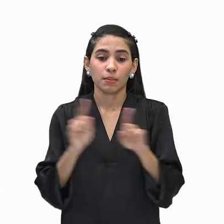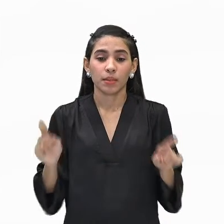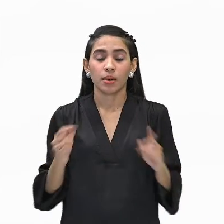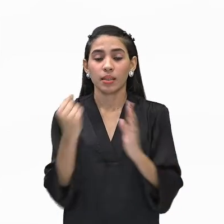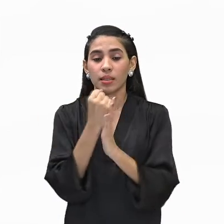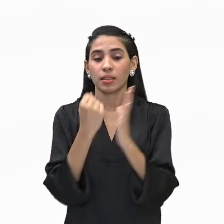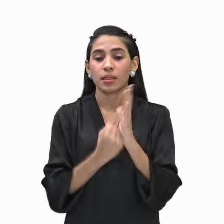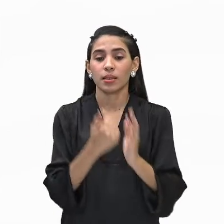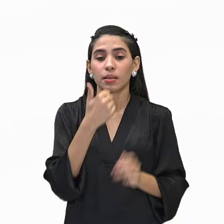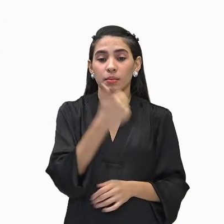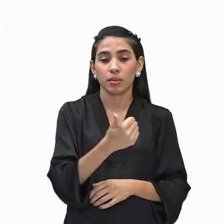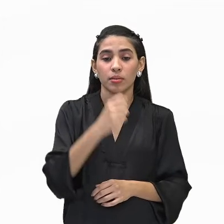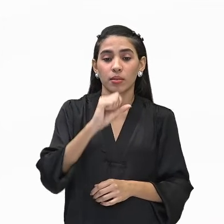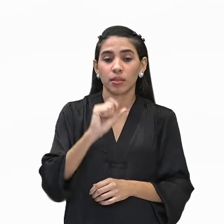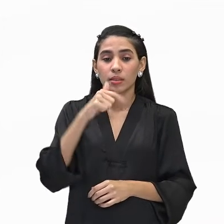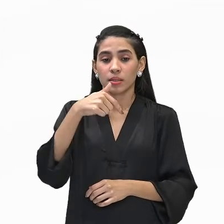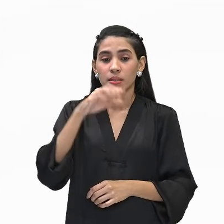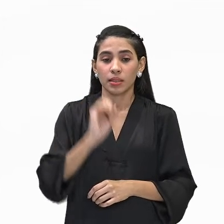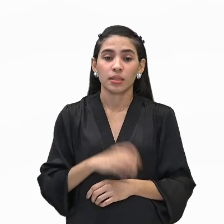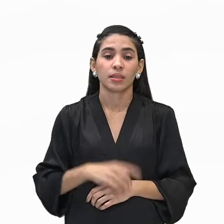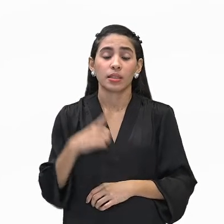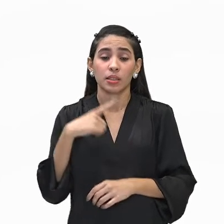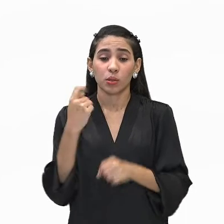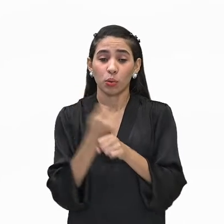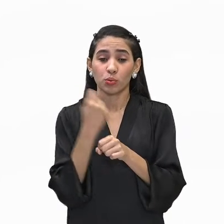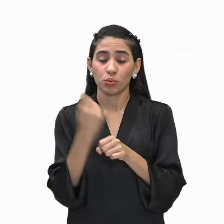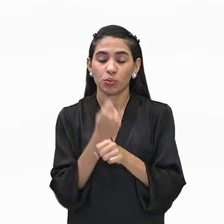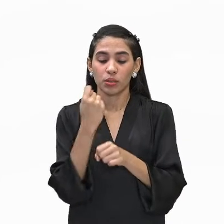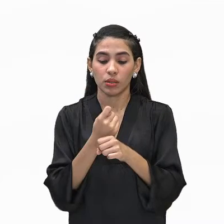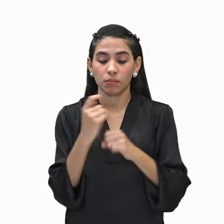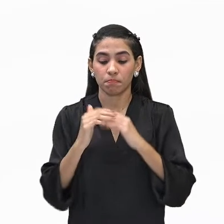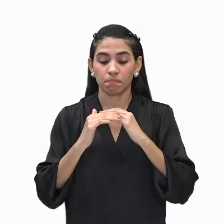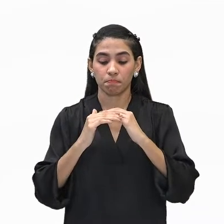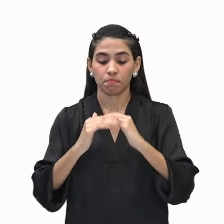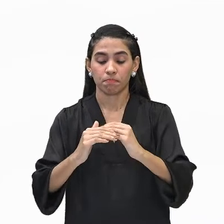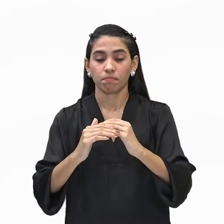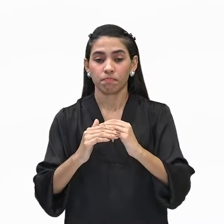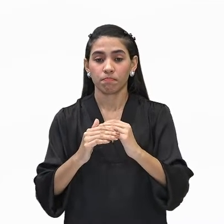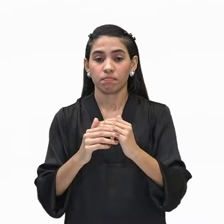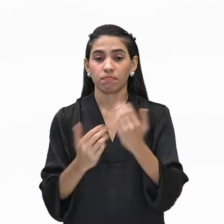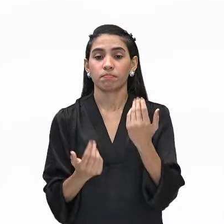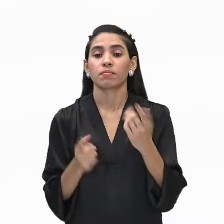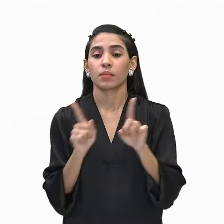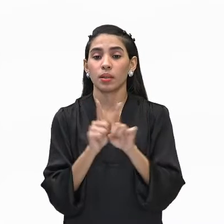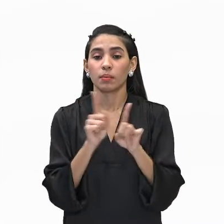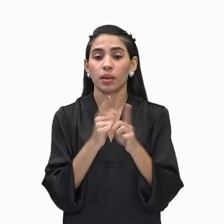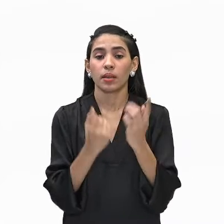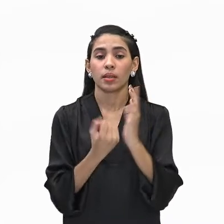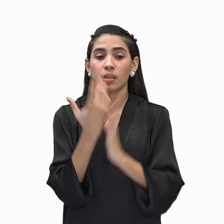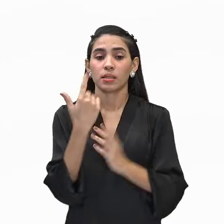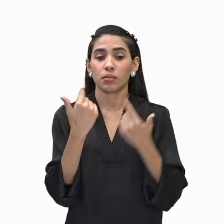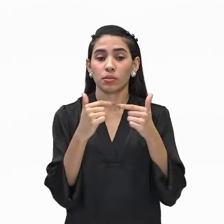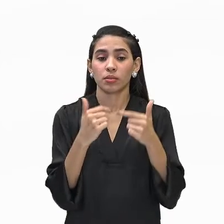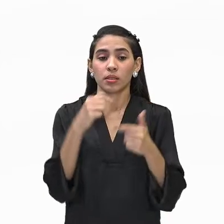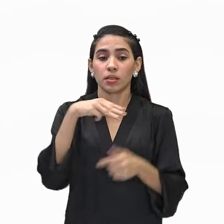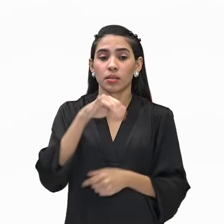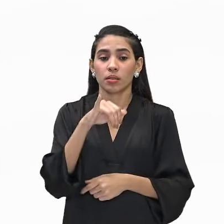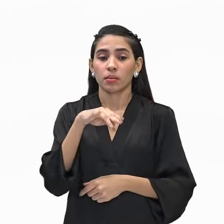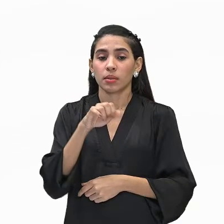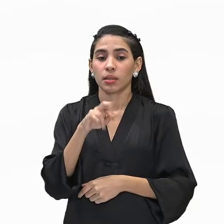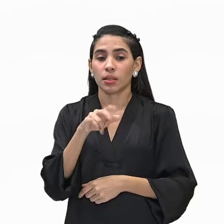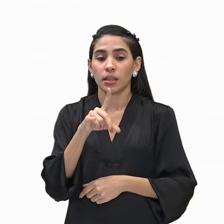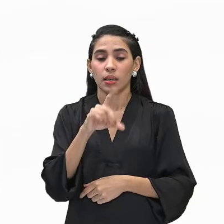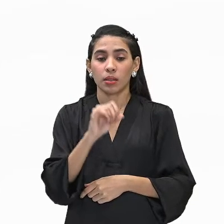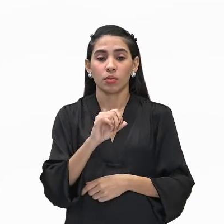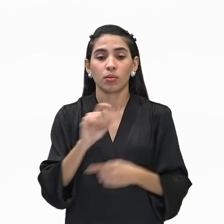de 1970, com a construção de rodovias e a instalação de atividades mineradoras,